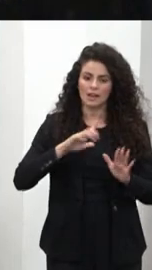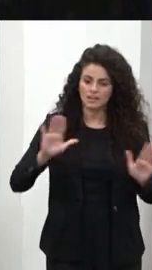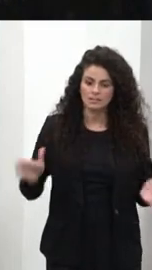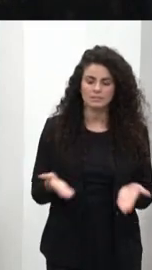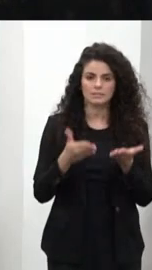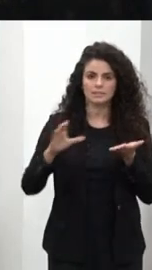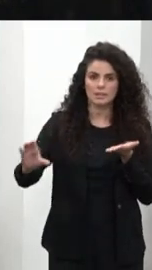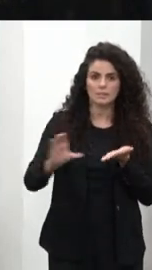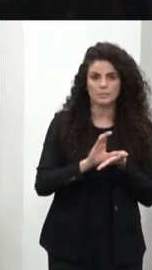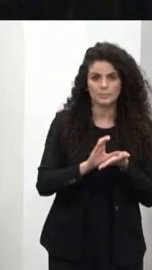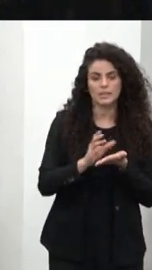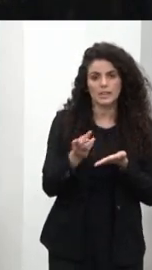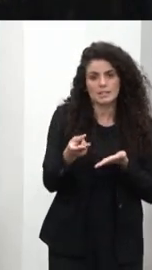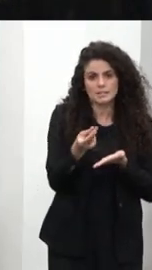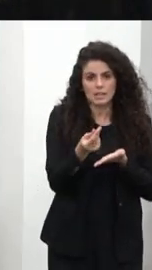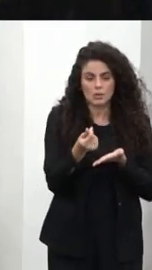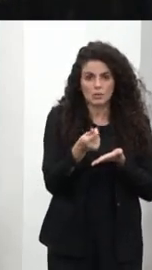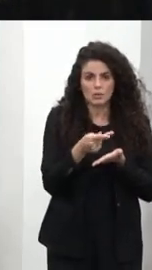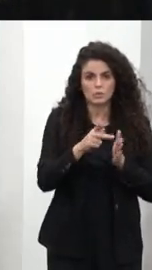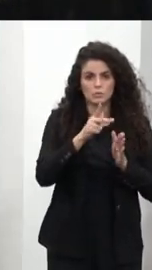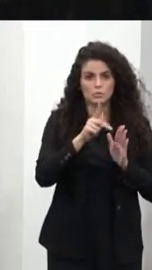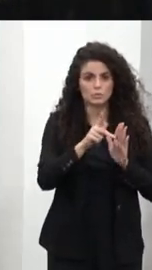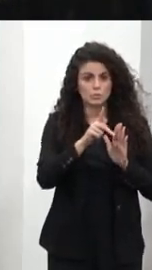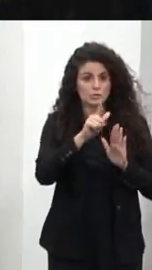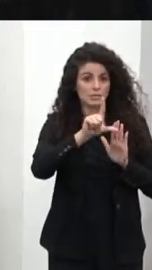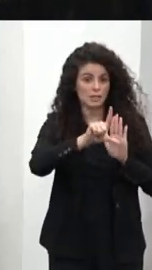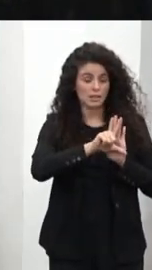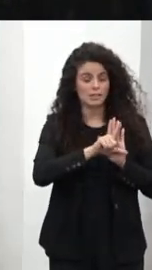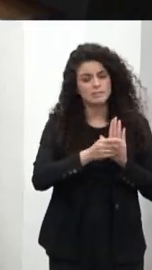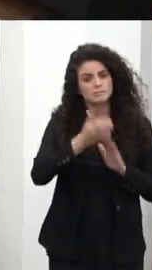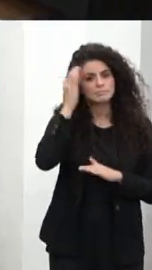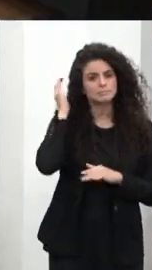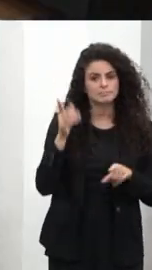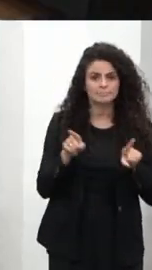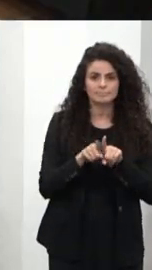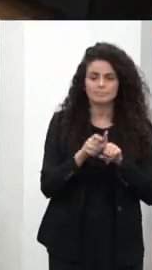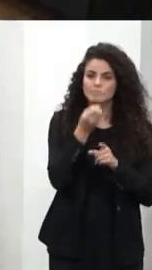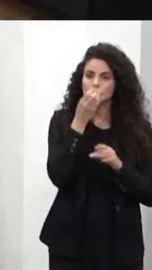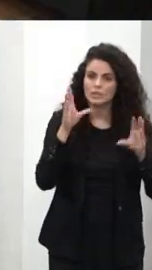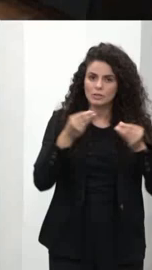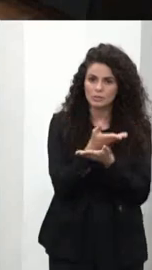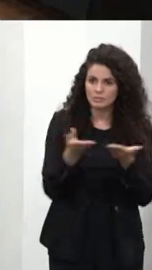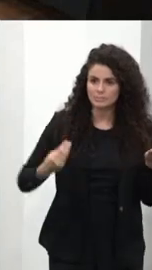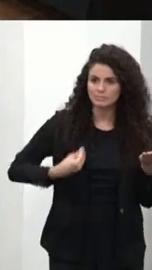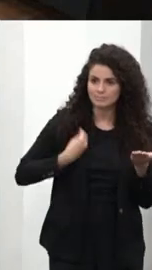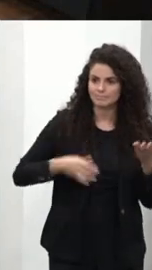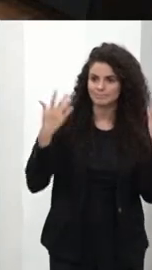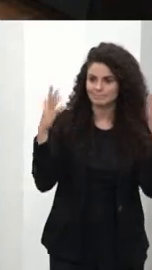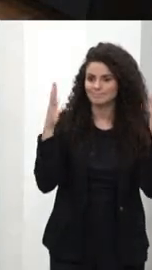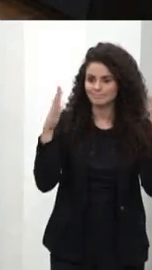desse recurso da Lei Paulo Gustavo Boa noite a todos